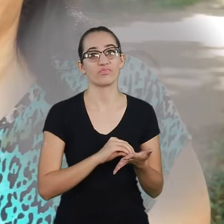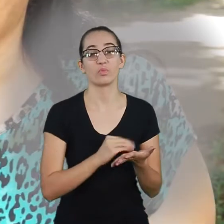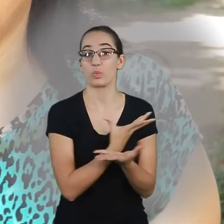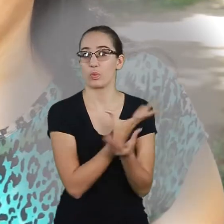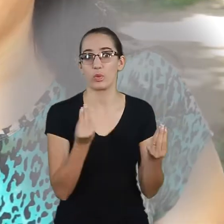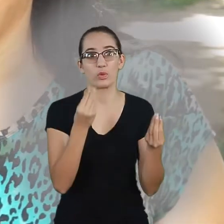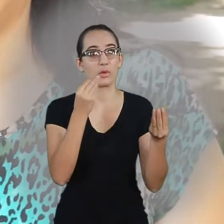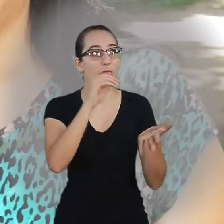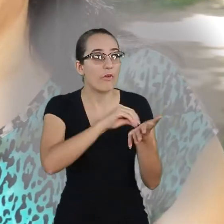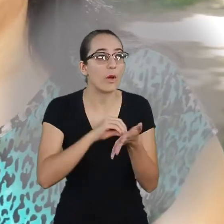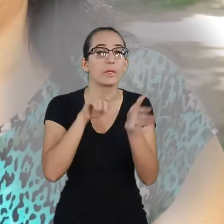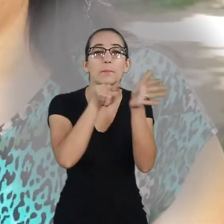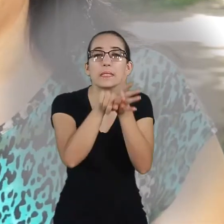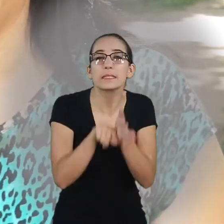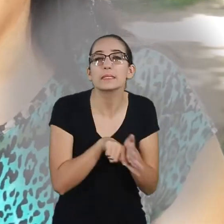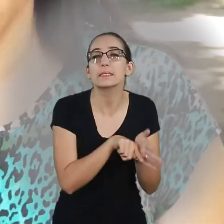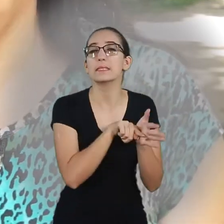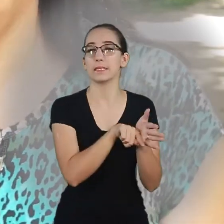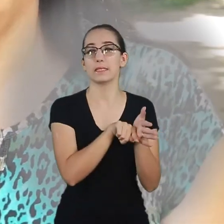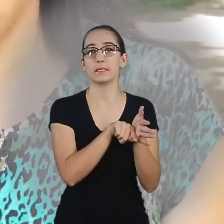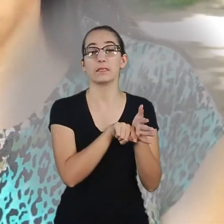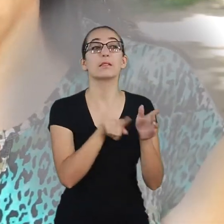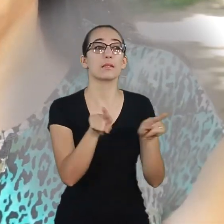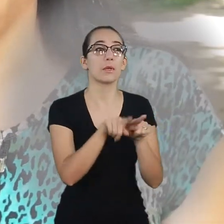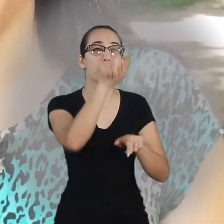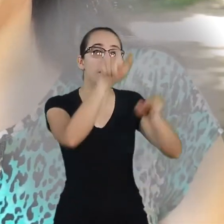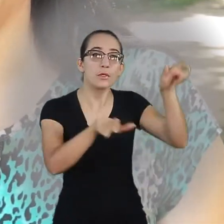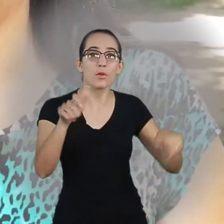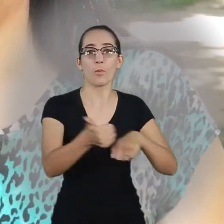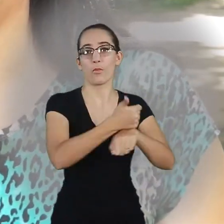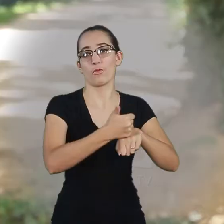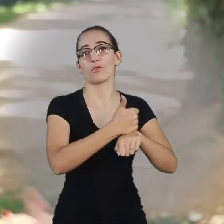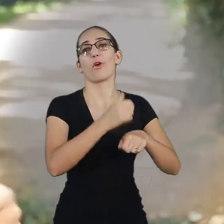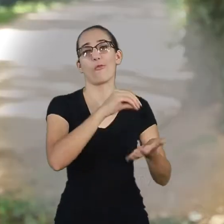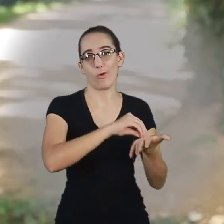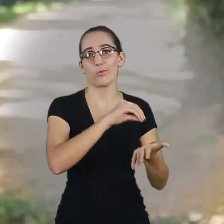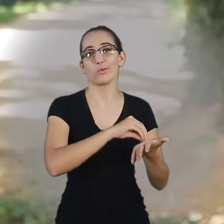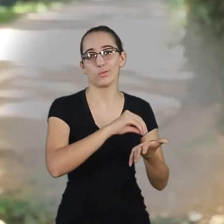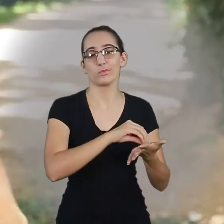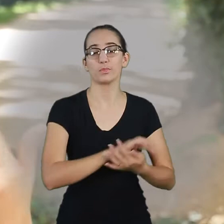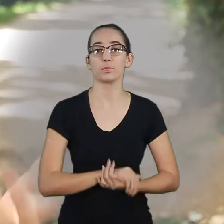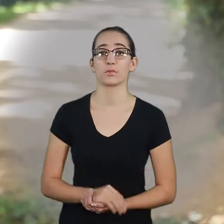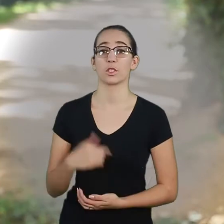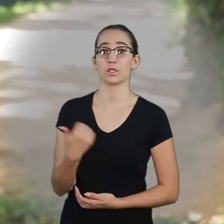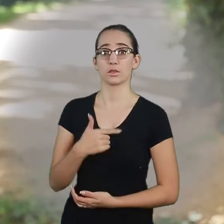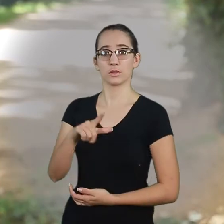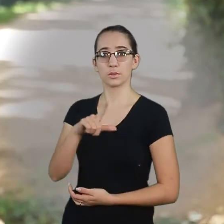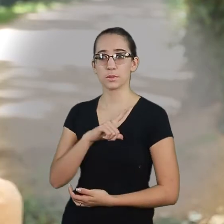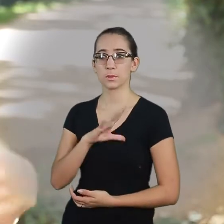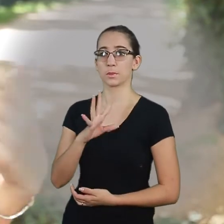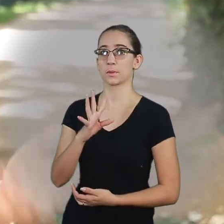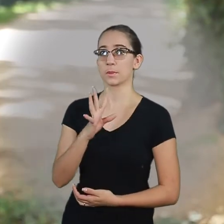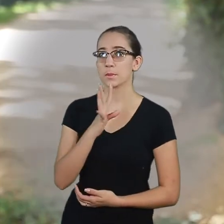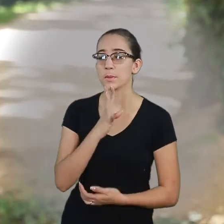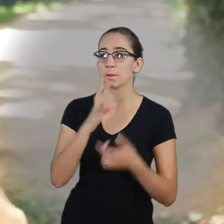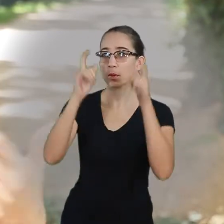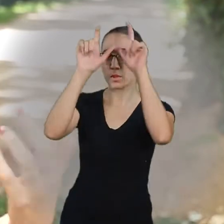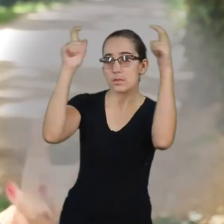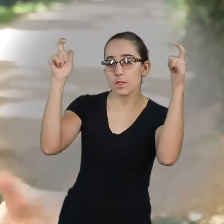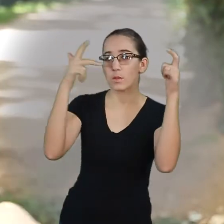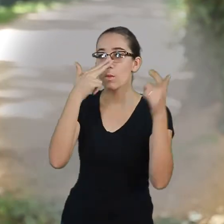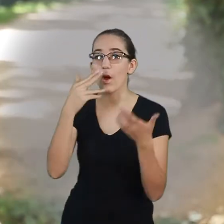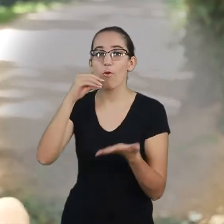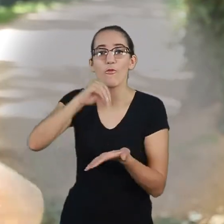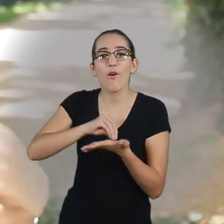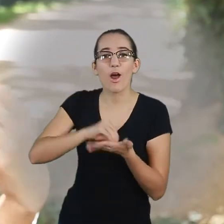Falta muita mais pesquisa e pessoas preparadas para isso. Né? A gente vem com esse conhecimento que o Brasil não tem, vem com essa ideia que no